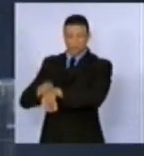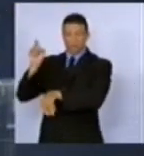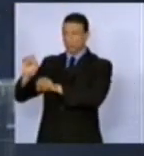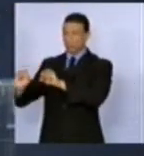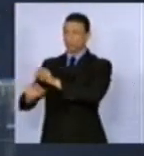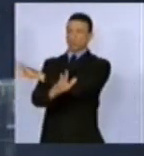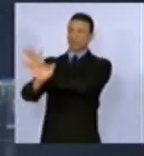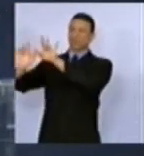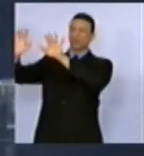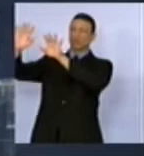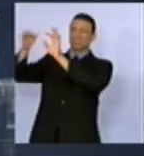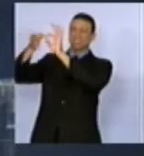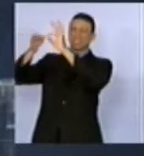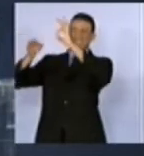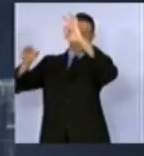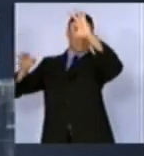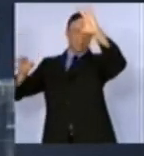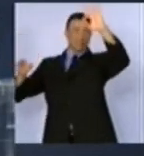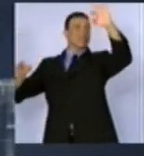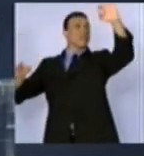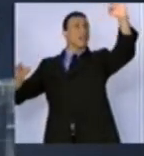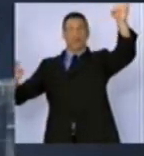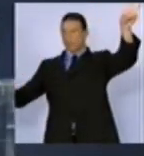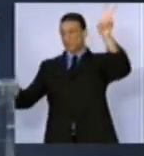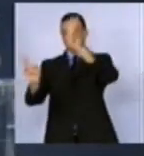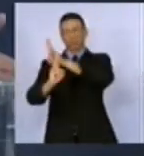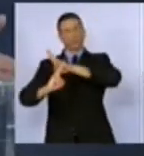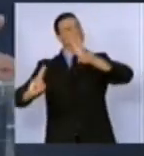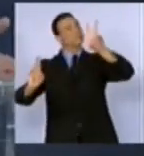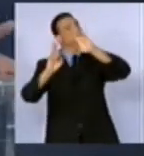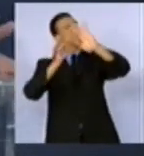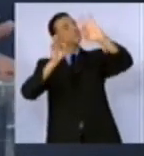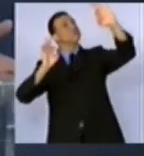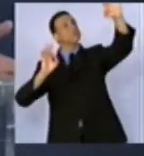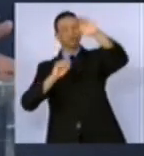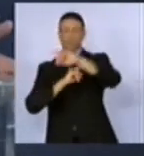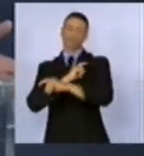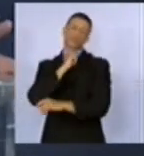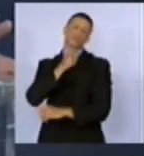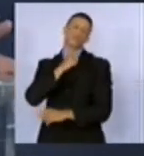de ir muito longe com o evento né a